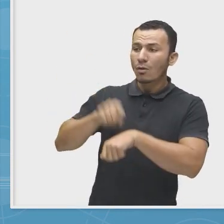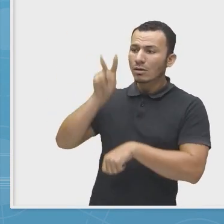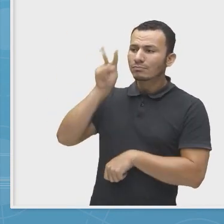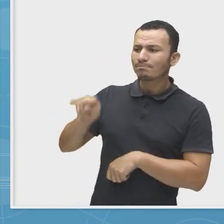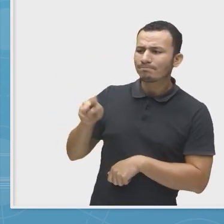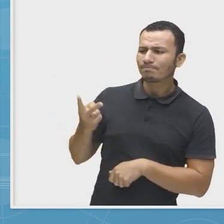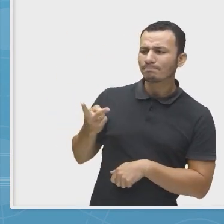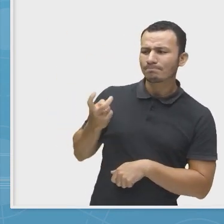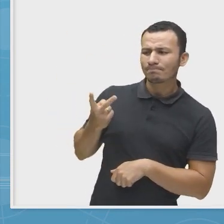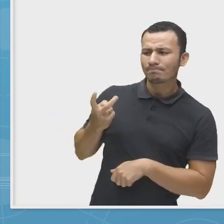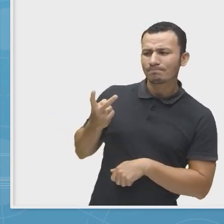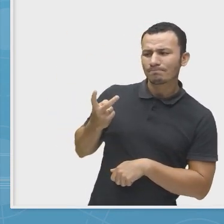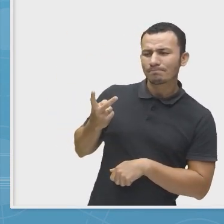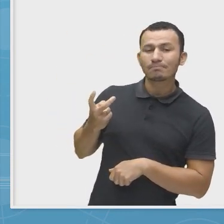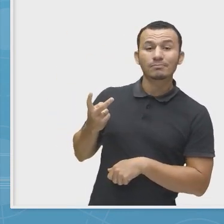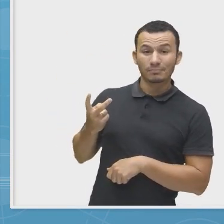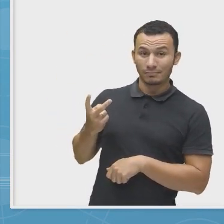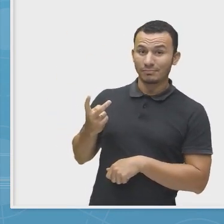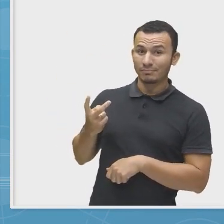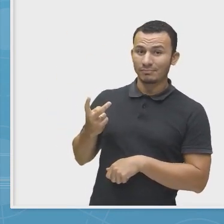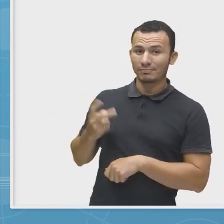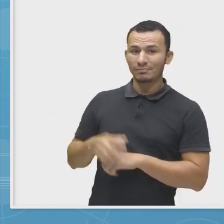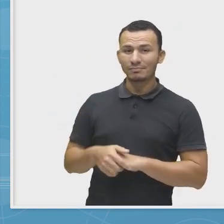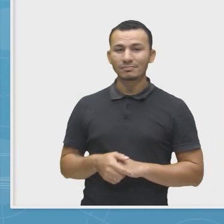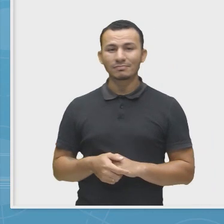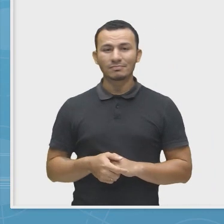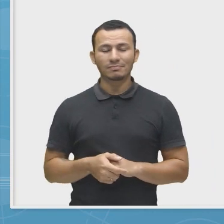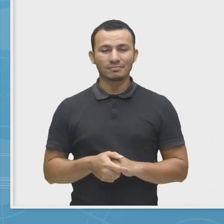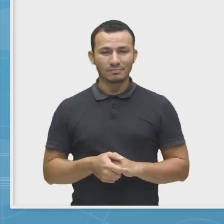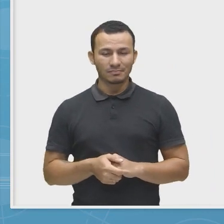ou que você viu, né? A